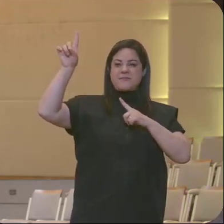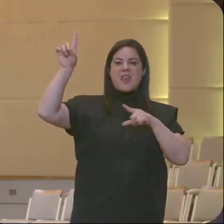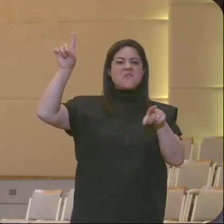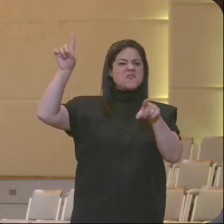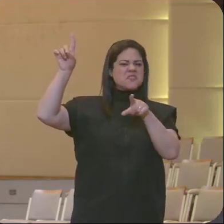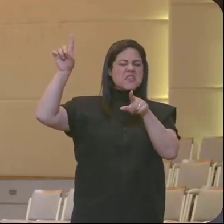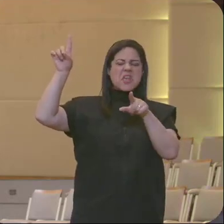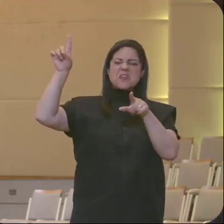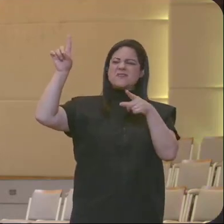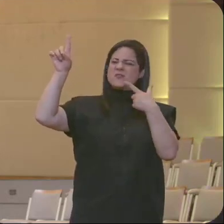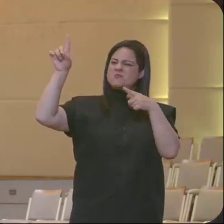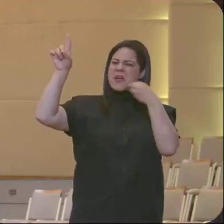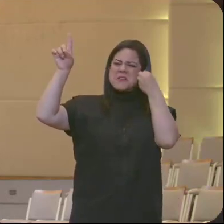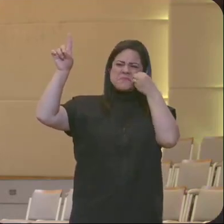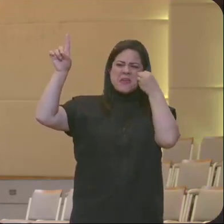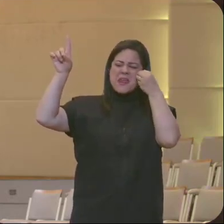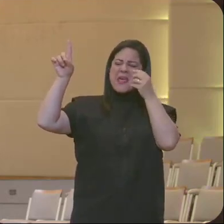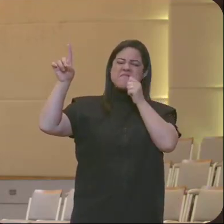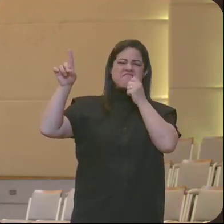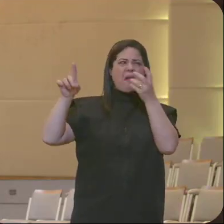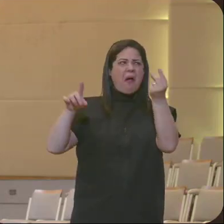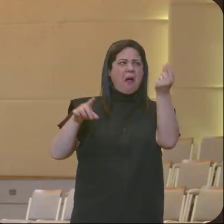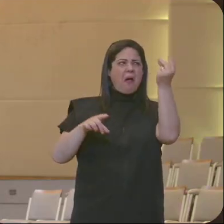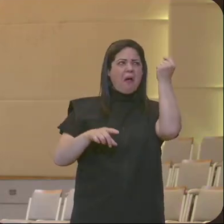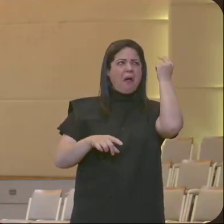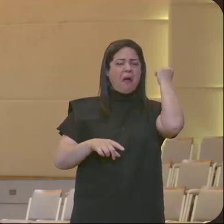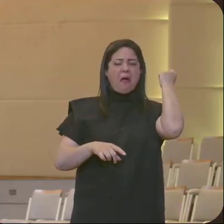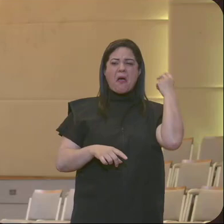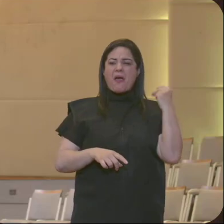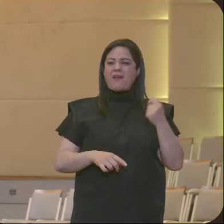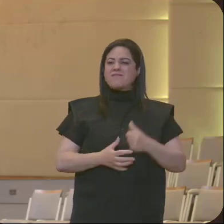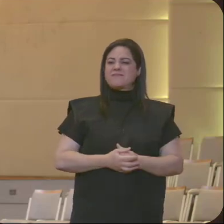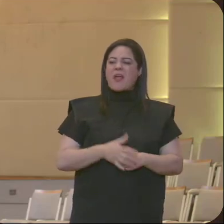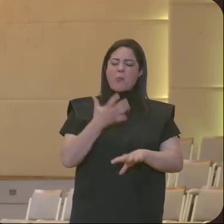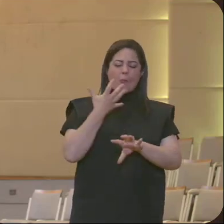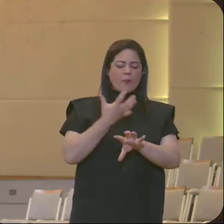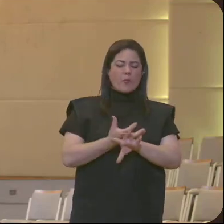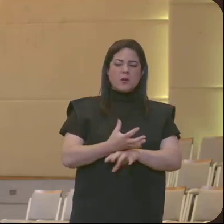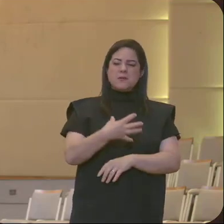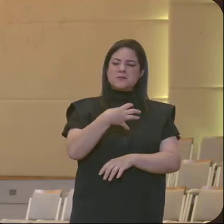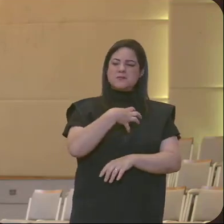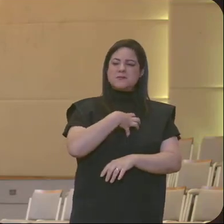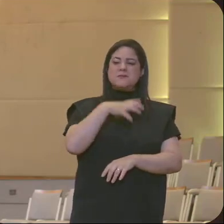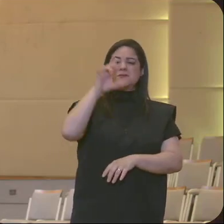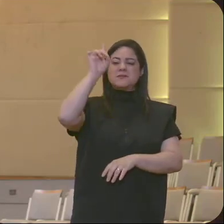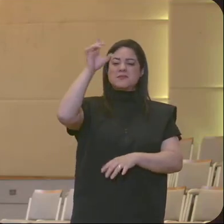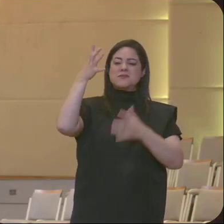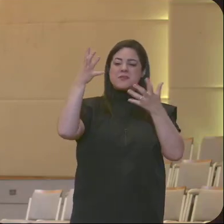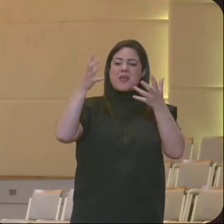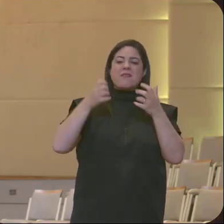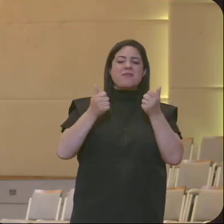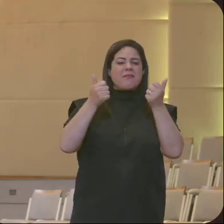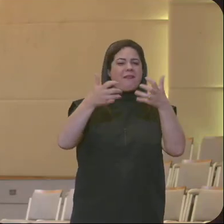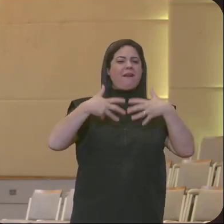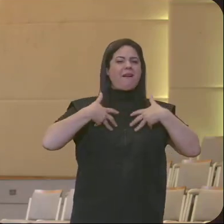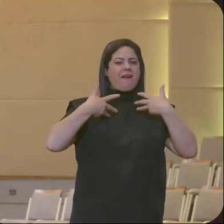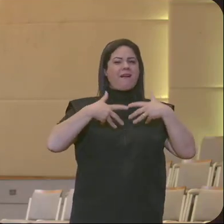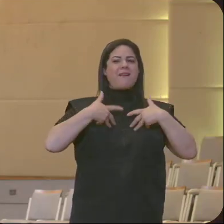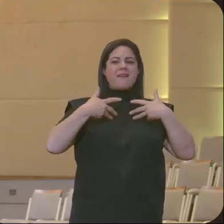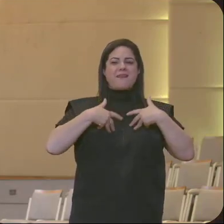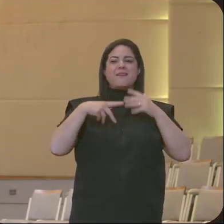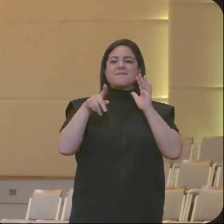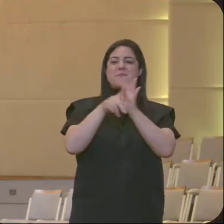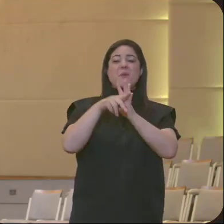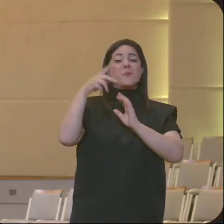não sabe o que é alegria. Faz muito tempo. E Deus quer derramar alegria sobrenatural no